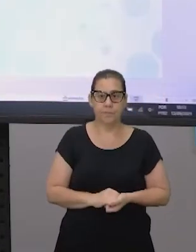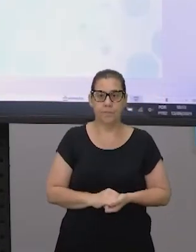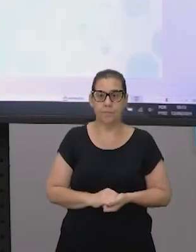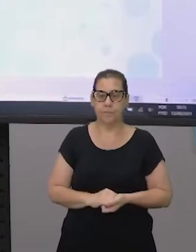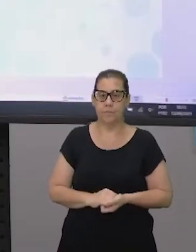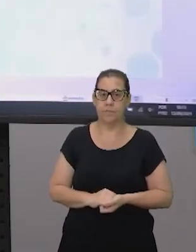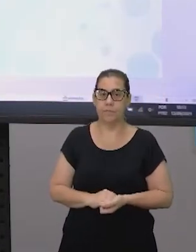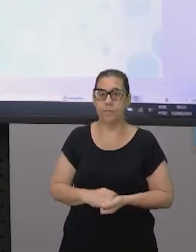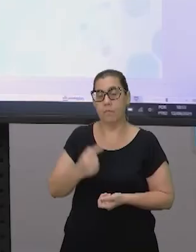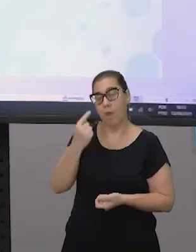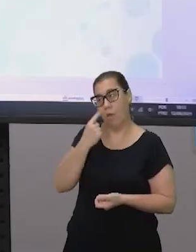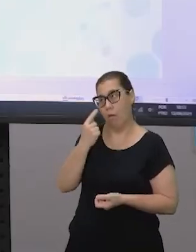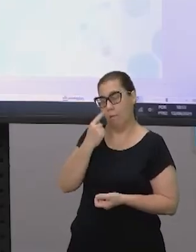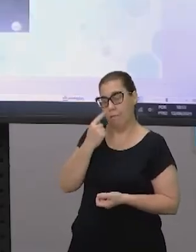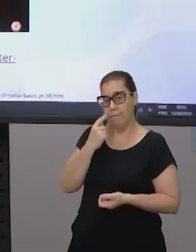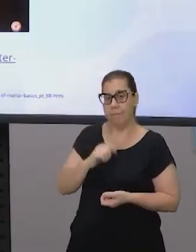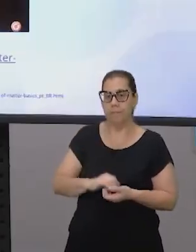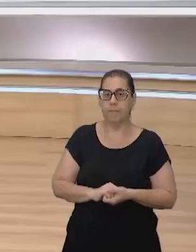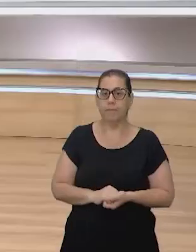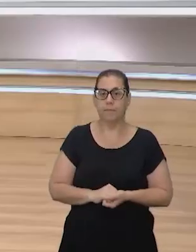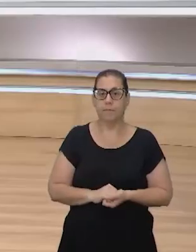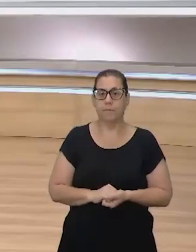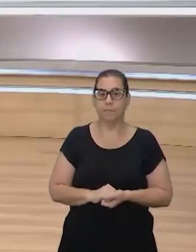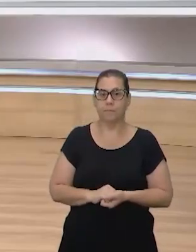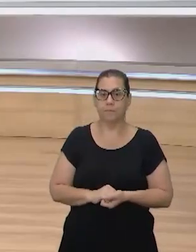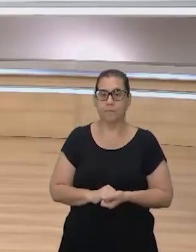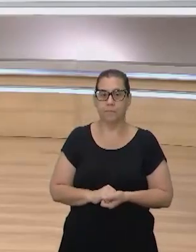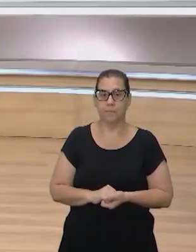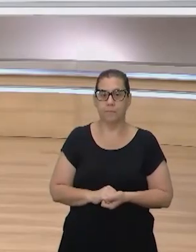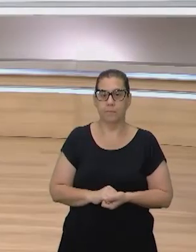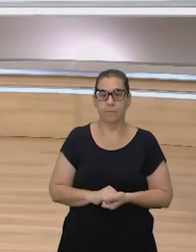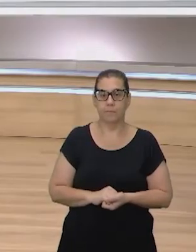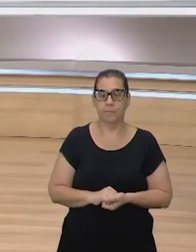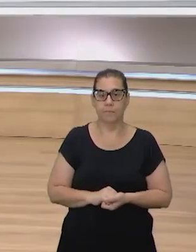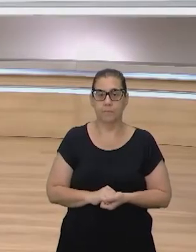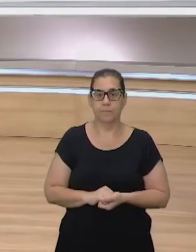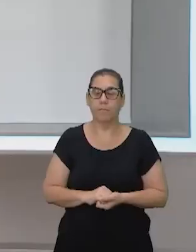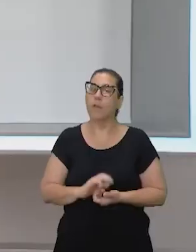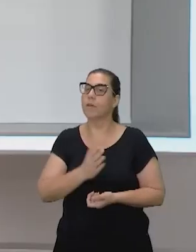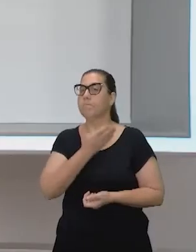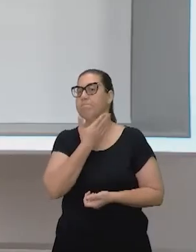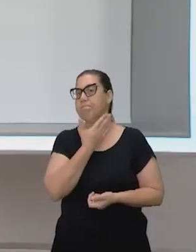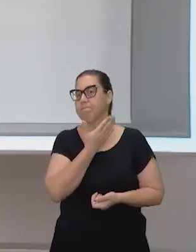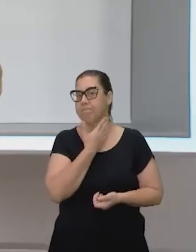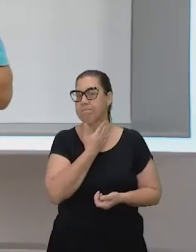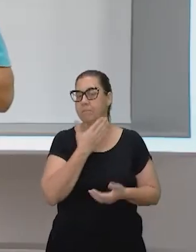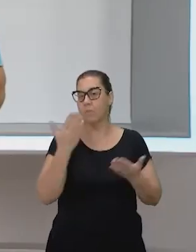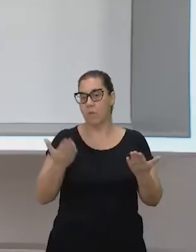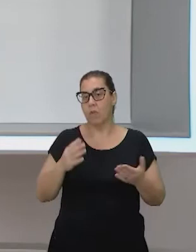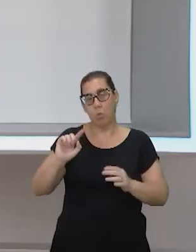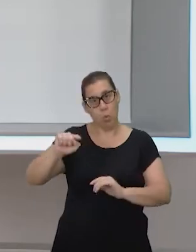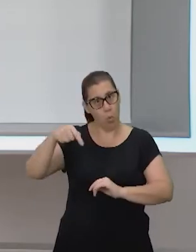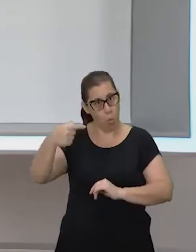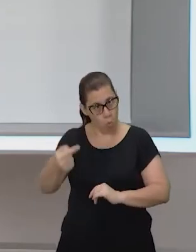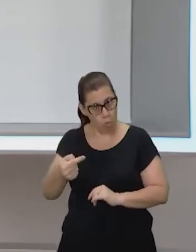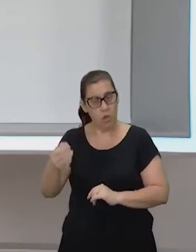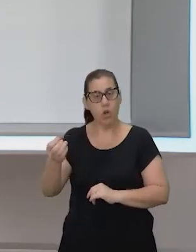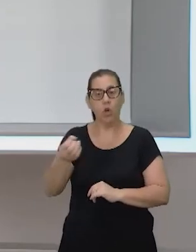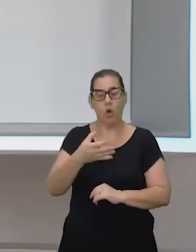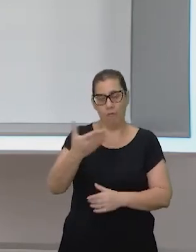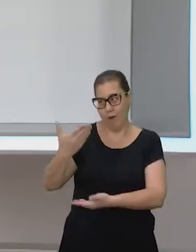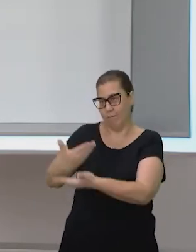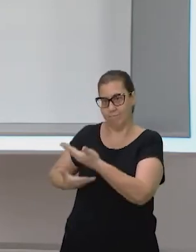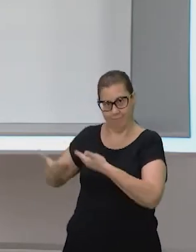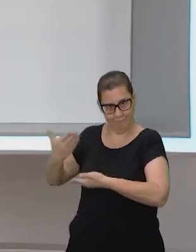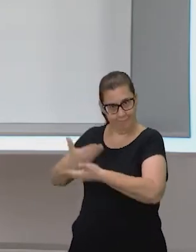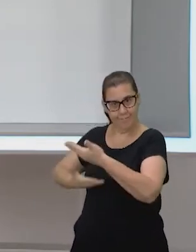Aí, veja só, deixa eu voltar para cá para a gente conversar um pouquinho, que daqui a pouco a gente tem aí uma outra e uma nova